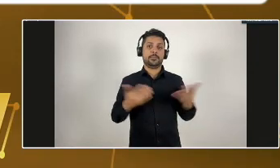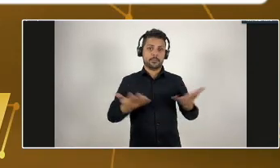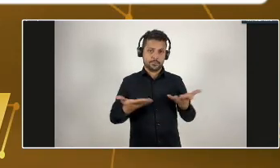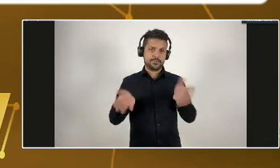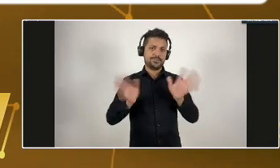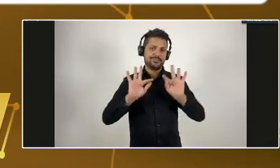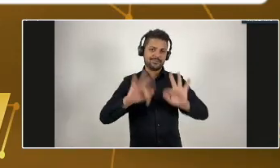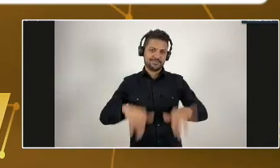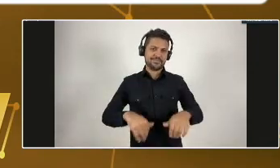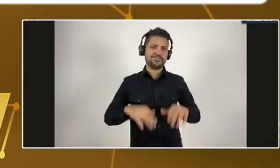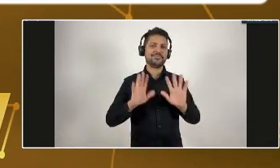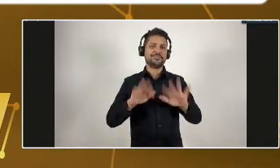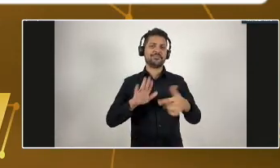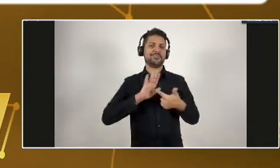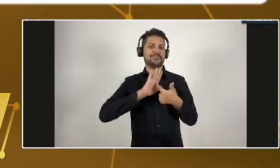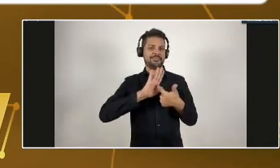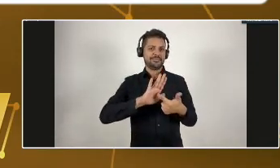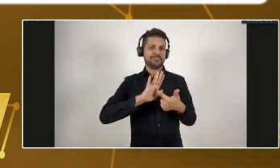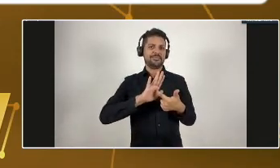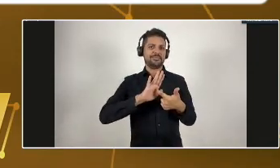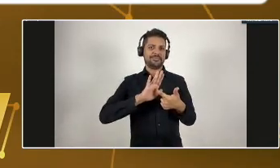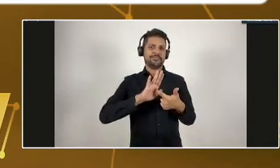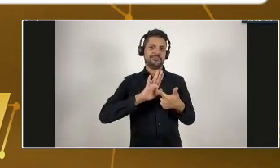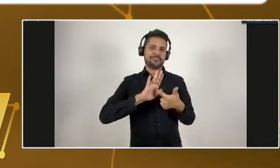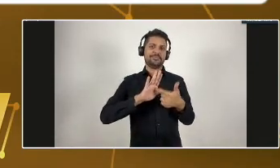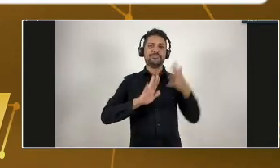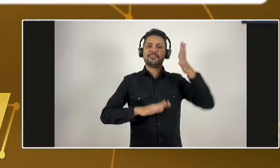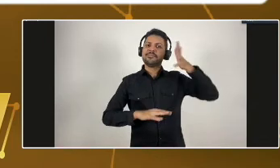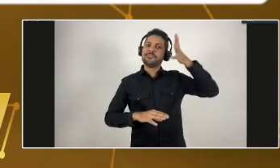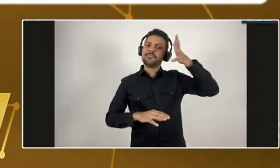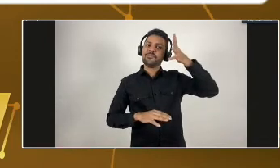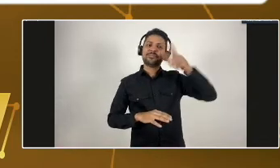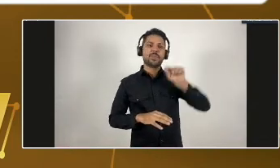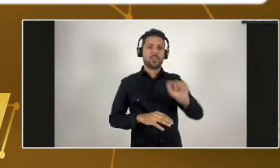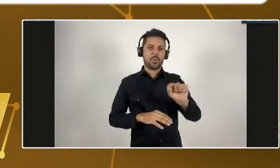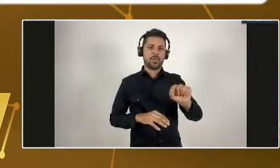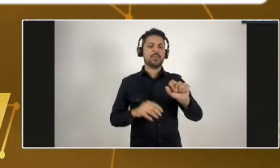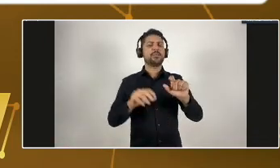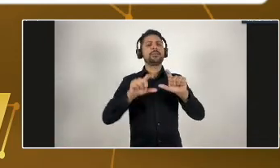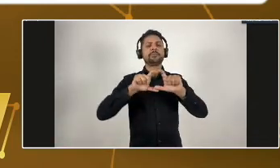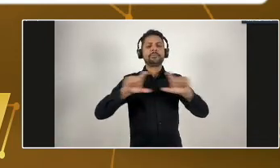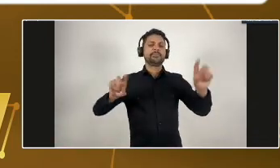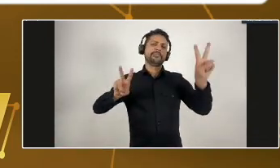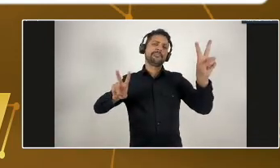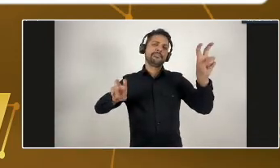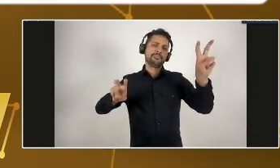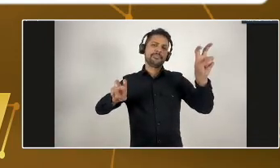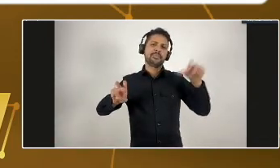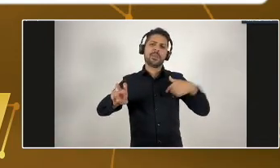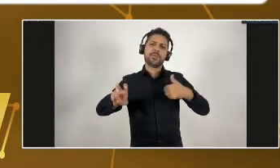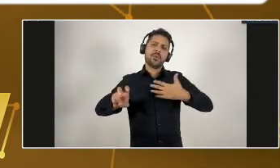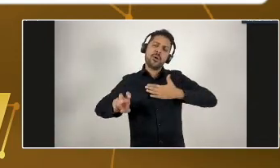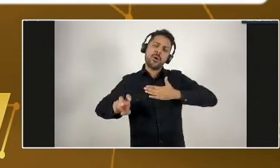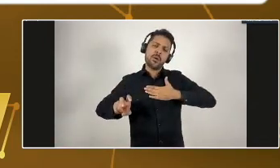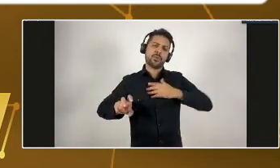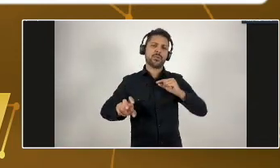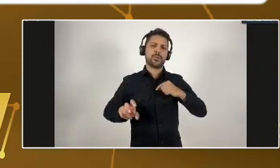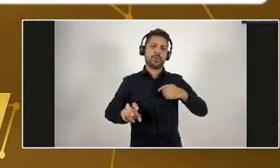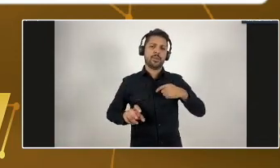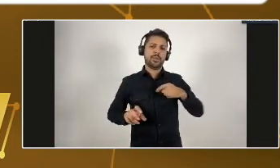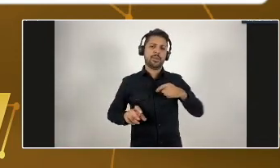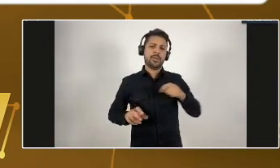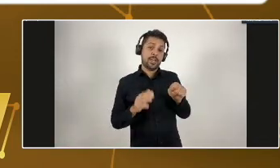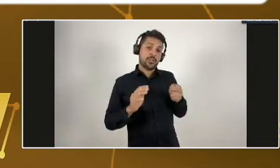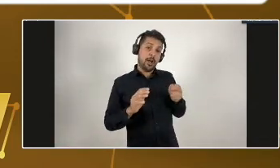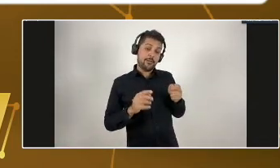apresentação para vocês com a frase que eu gosto muito, que é: a chave do sucesso nos negócios